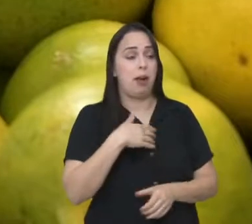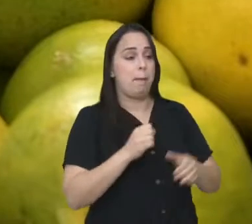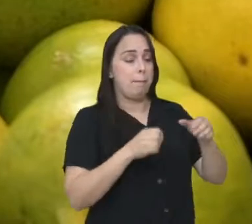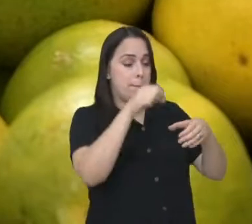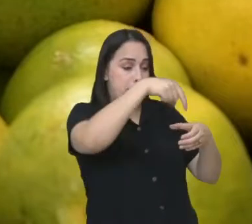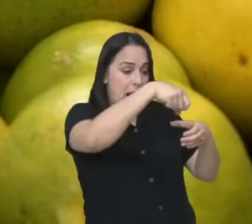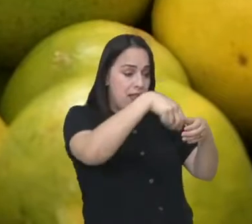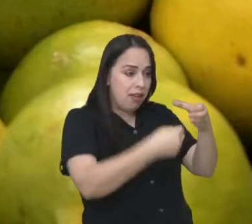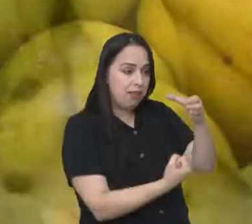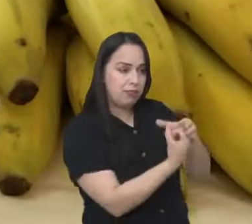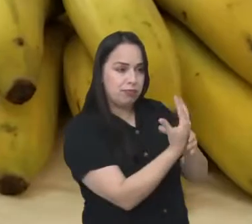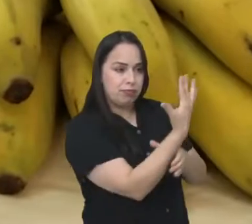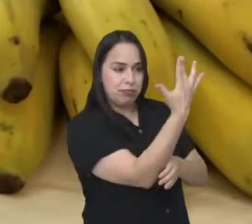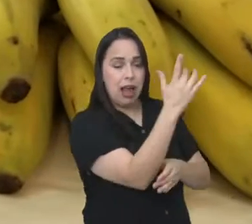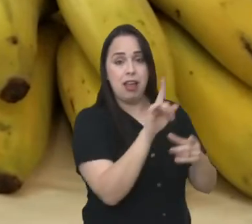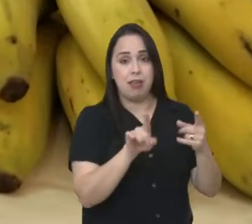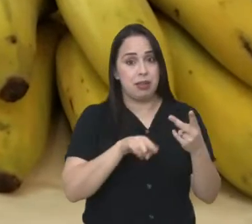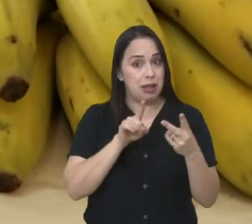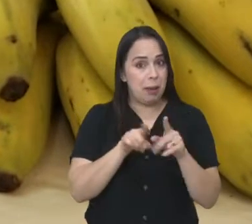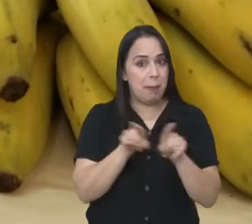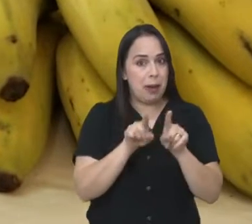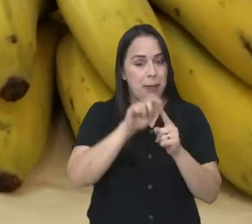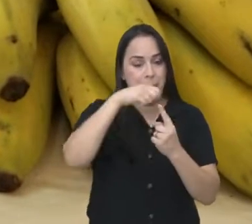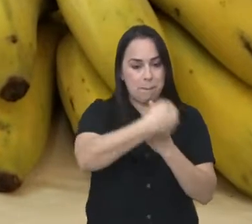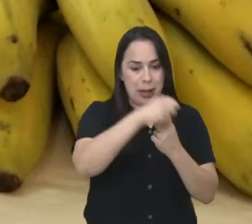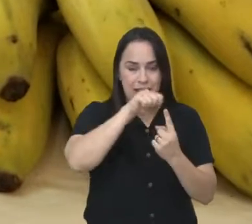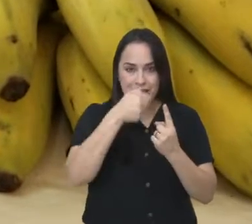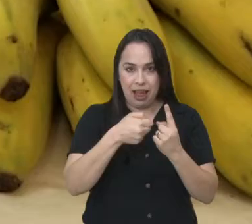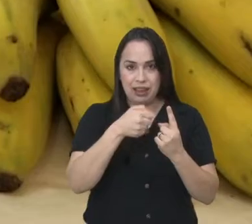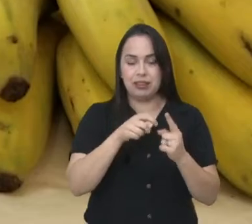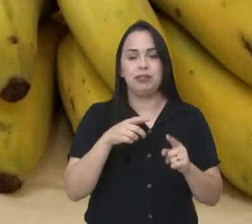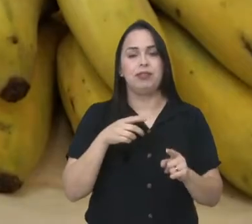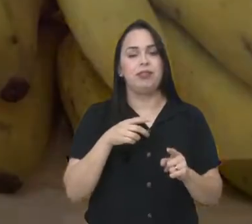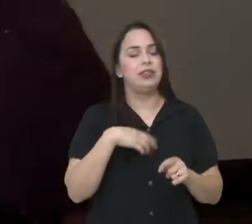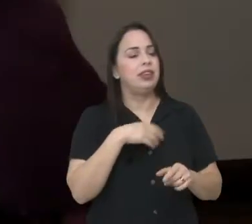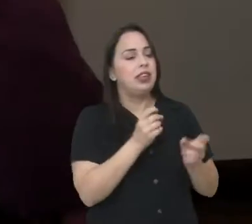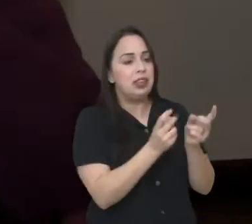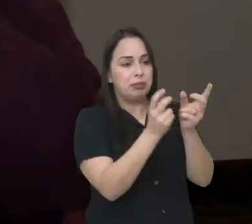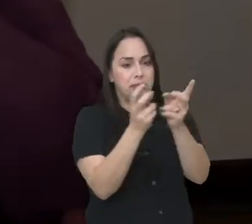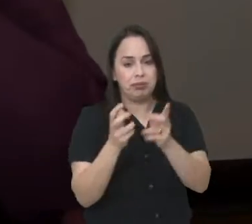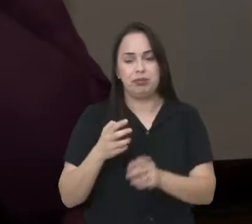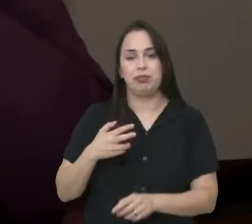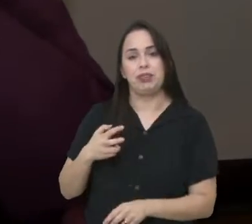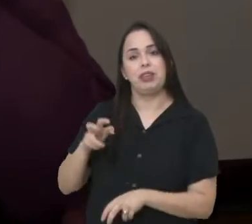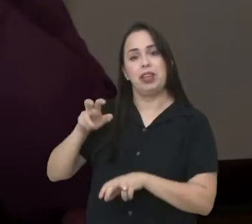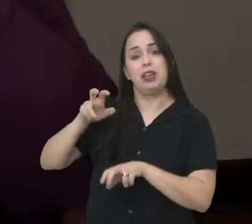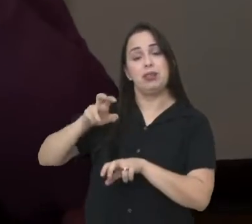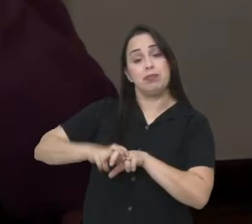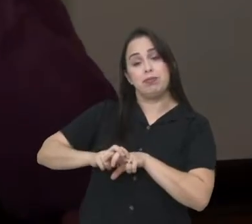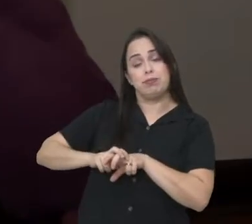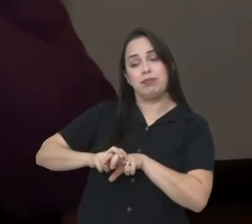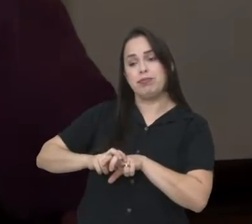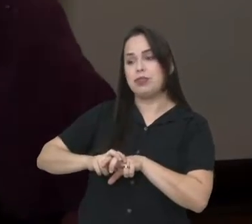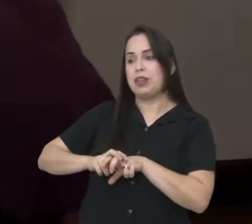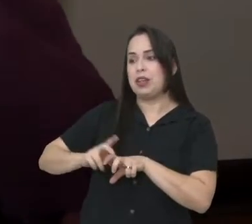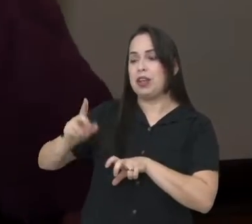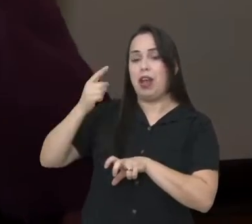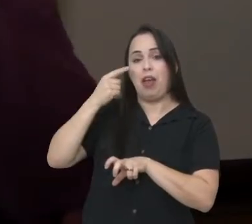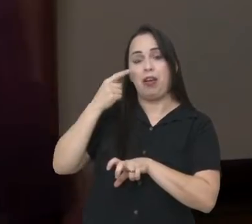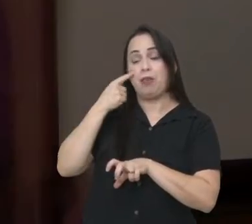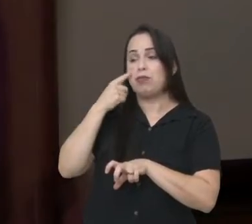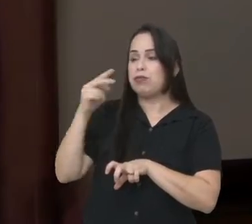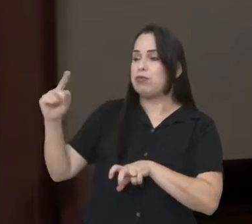laranja. O forte era banana e laranja. Eu ficava sentada no portão, que vinha o pessoal de Campos do Jordão, passava